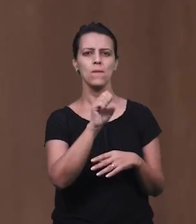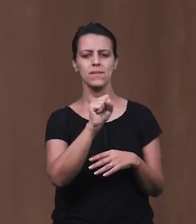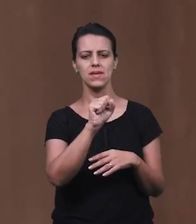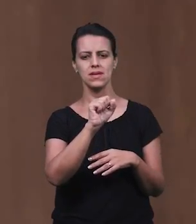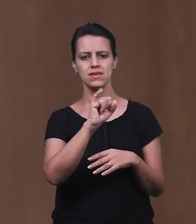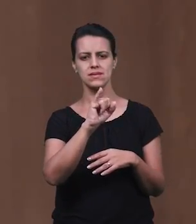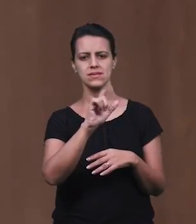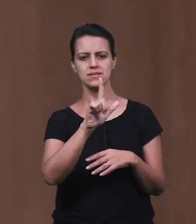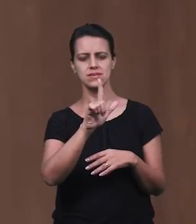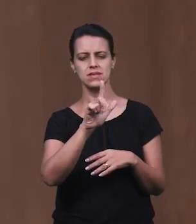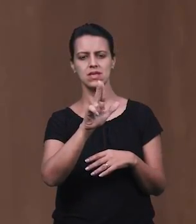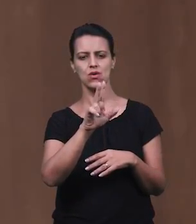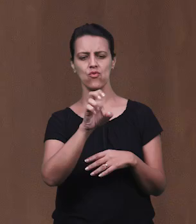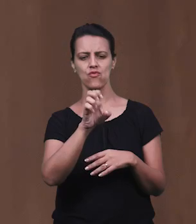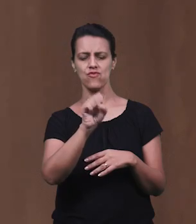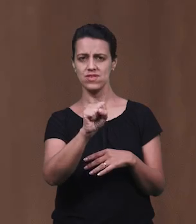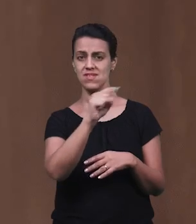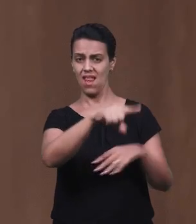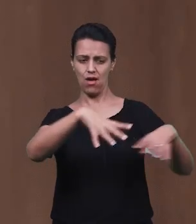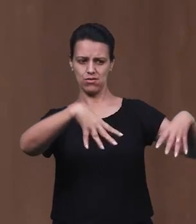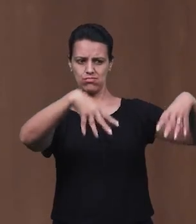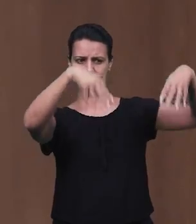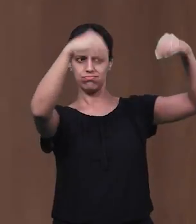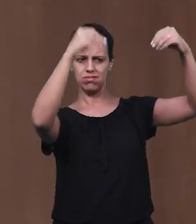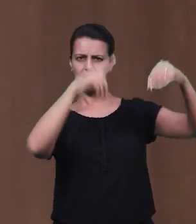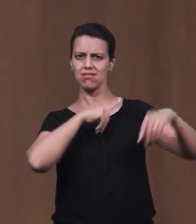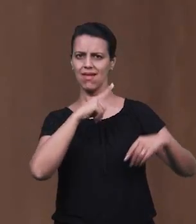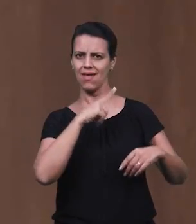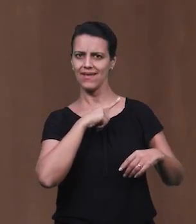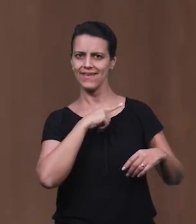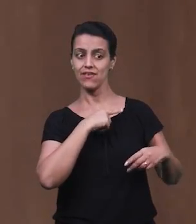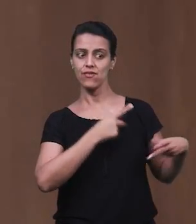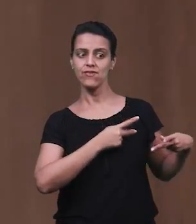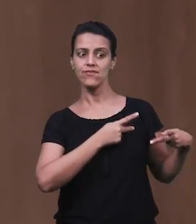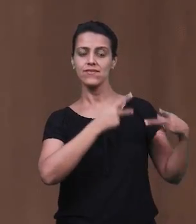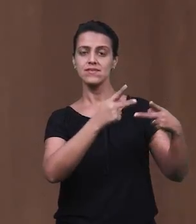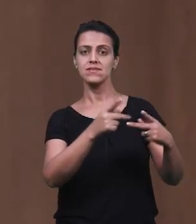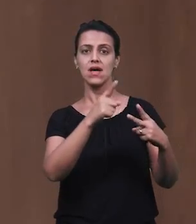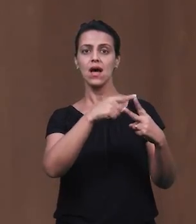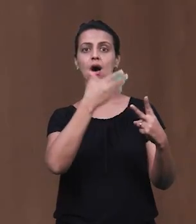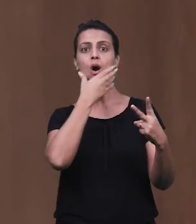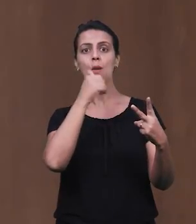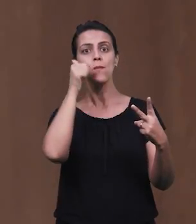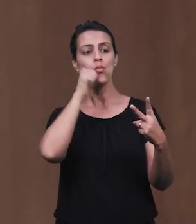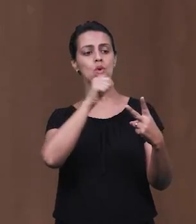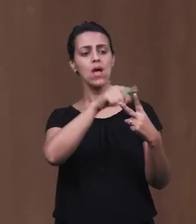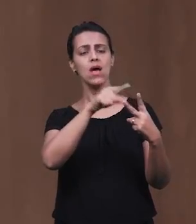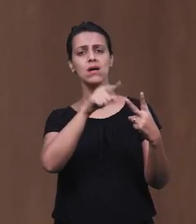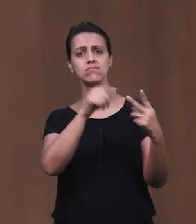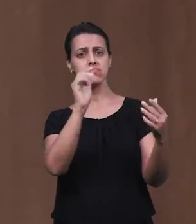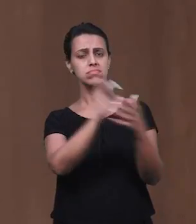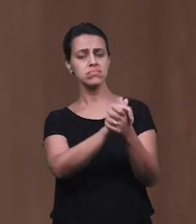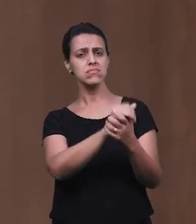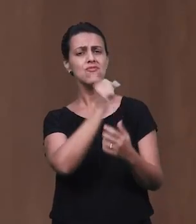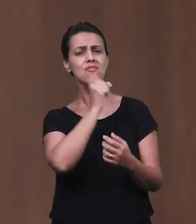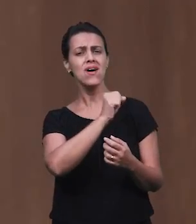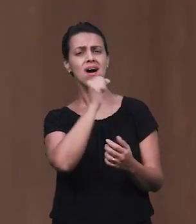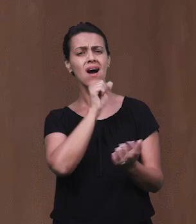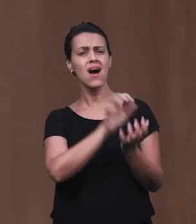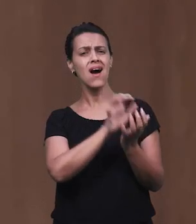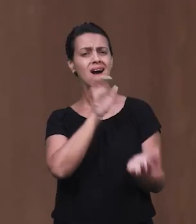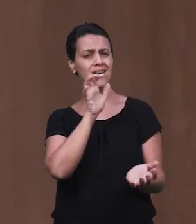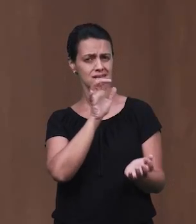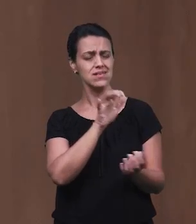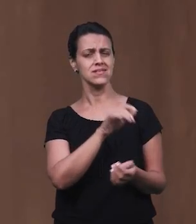castelo, o Castelo de Silves, e fomos visitar lá um casal, que era até um casal de idosos. E esse